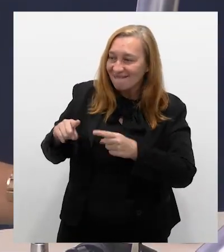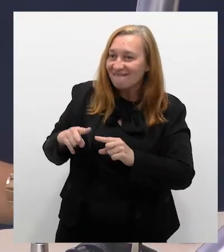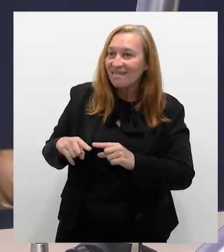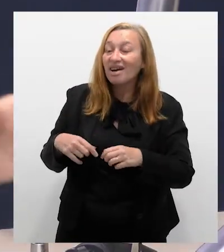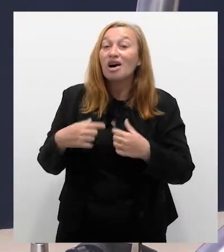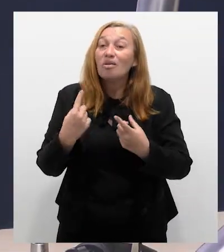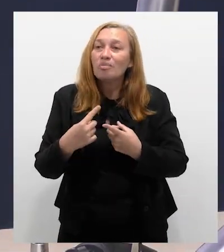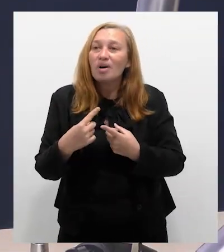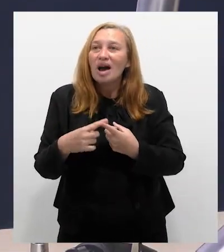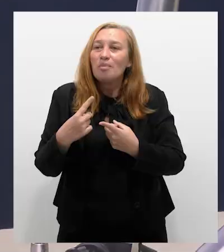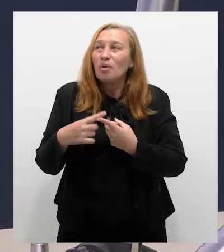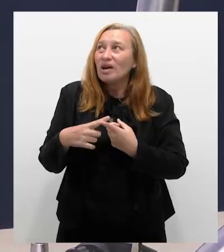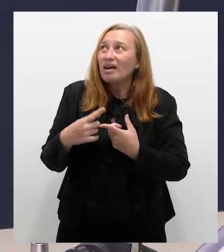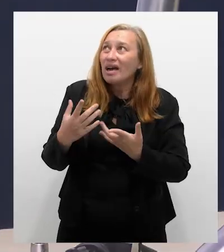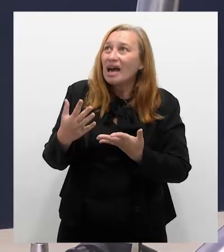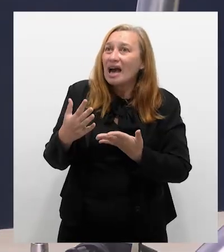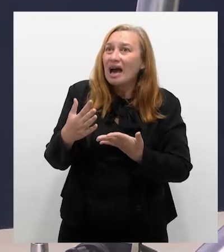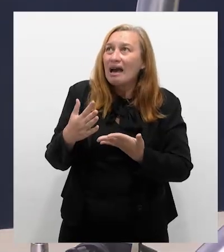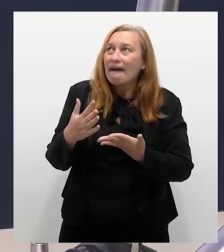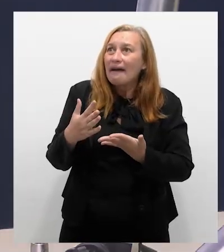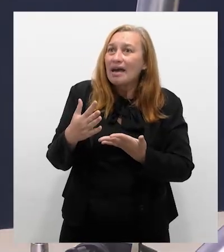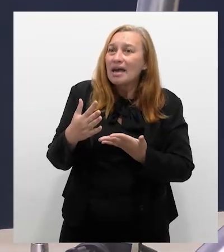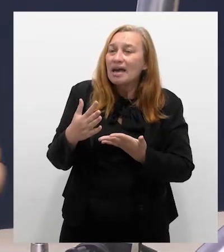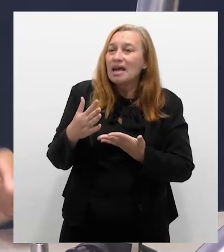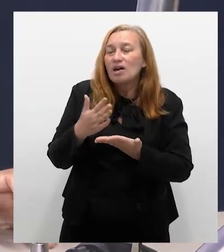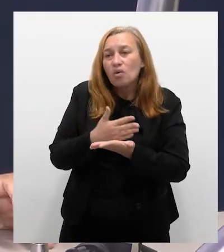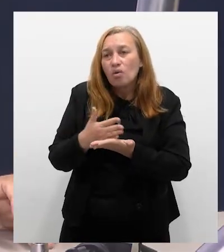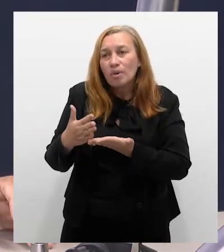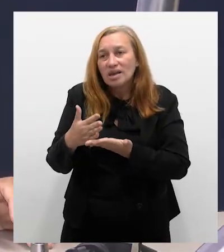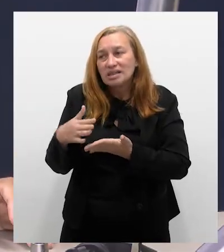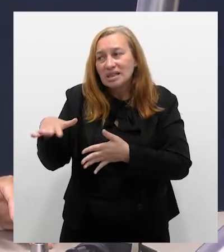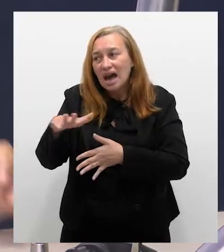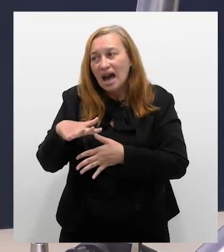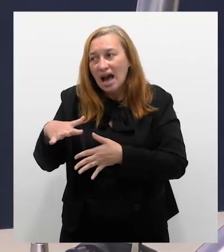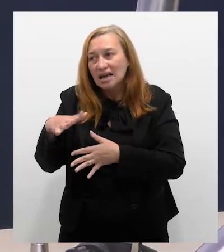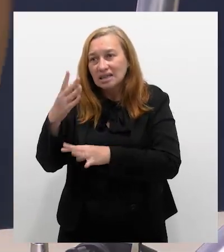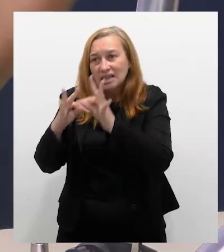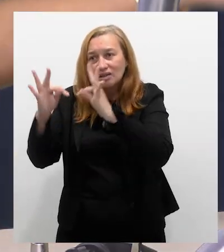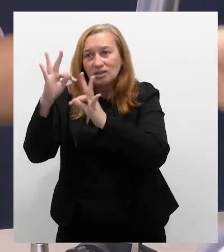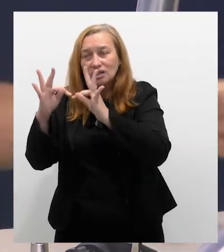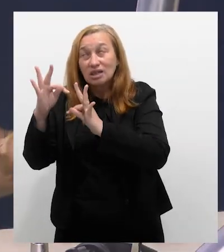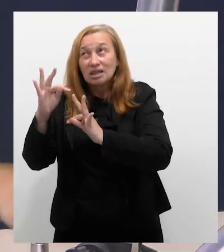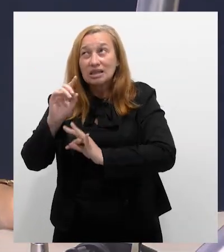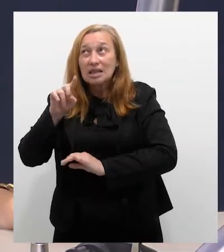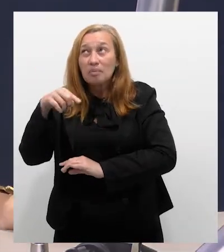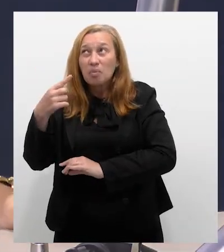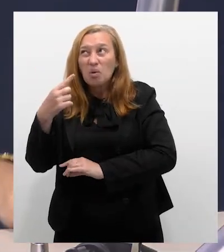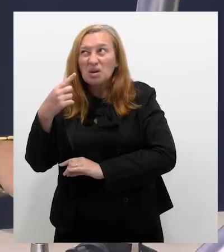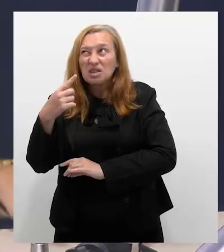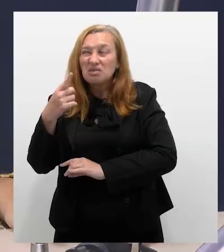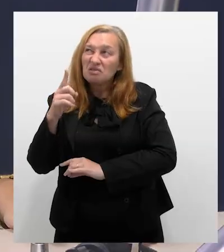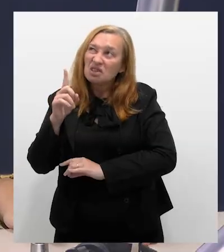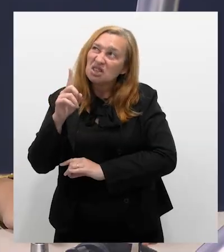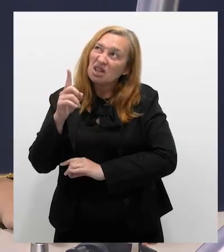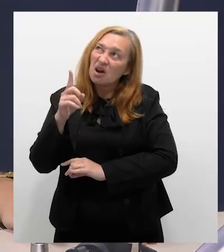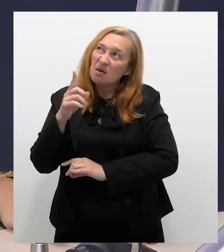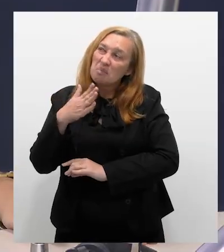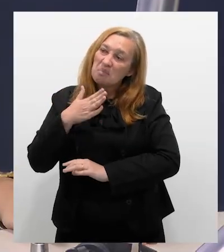eles. Porque talvez ele comece na área de tecnologia e descobre que o potencial dele é vendas. Ele começa na área de